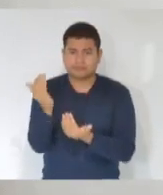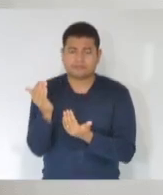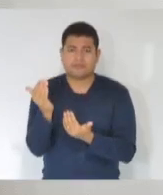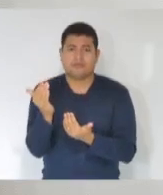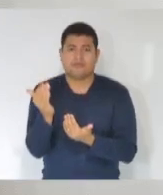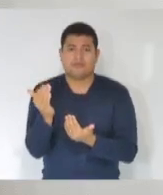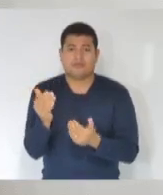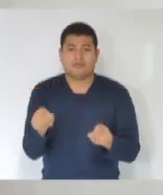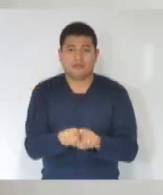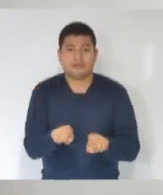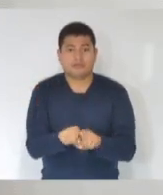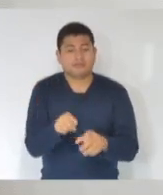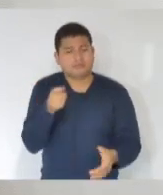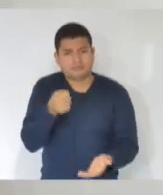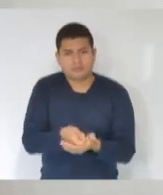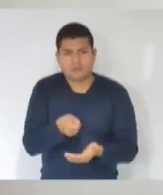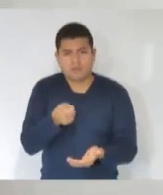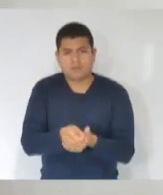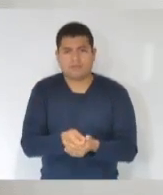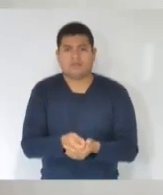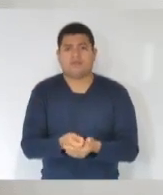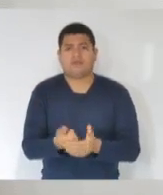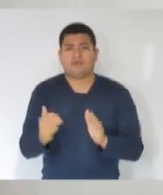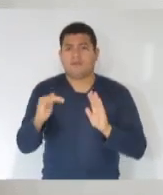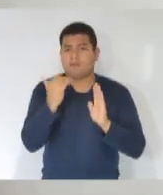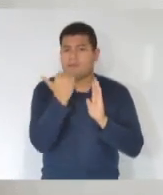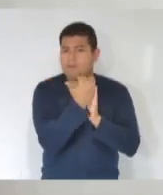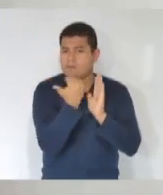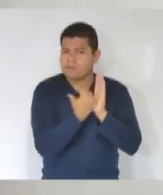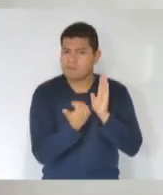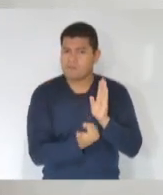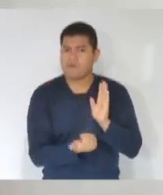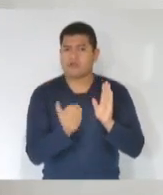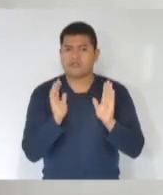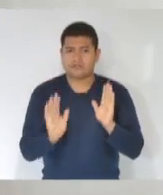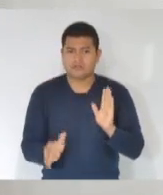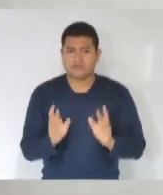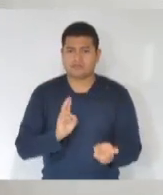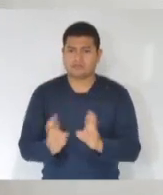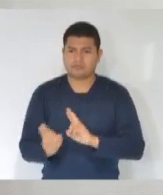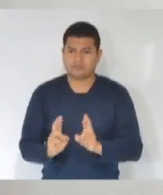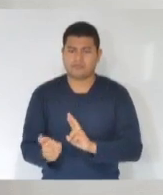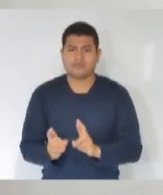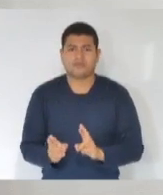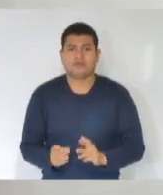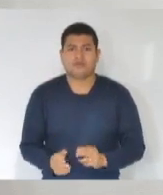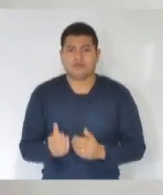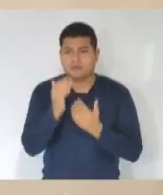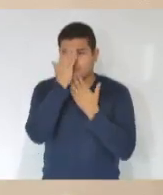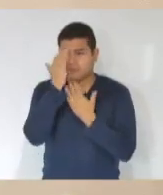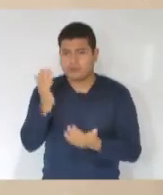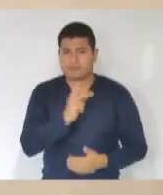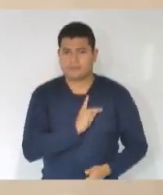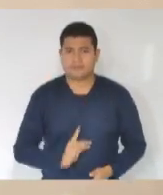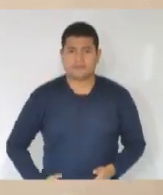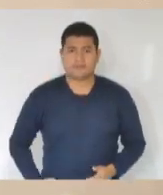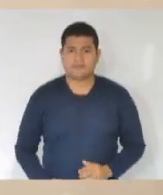cobrança insistente em torno das pautas rodoviárias do nosso estado. Obrigado, senhor presidente.